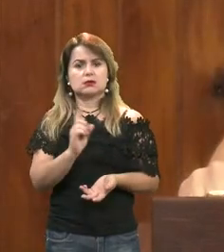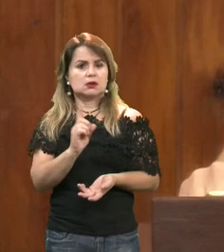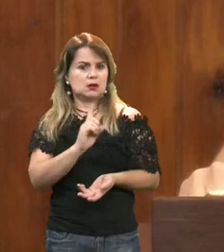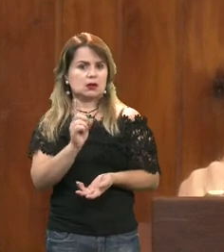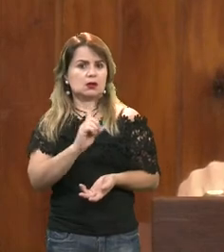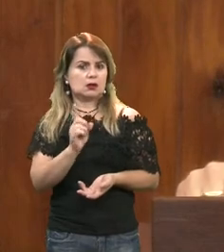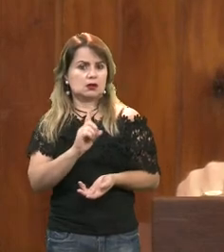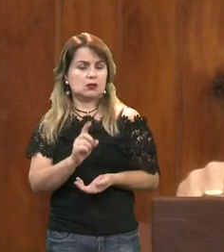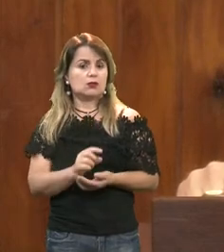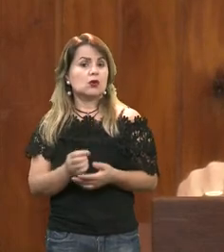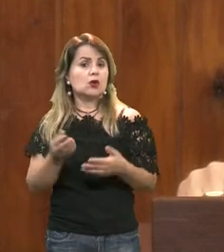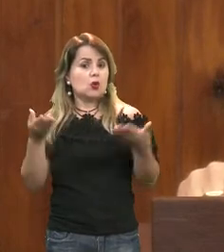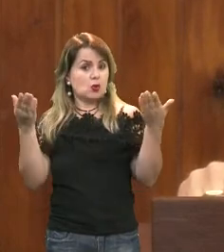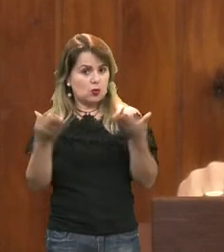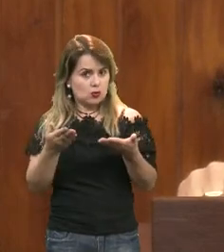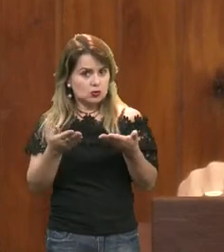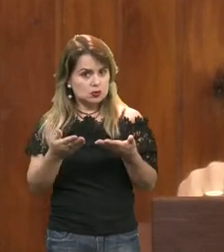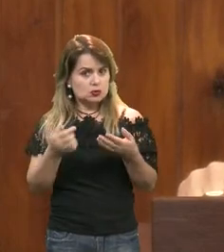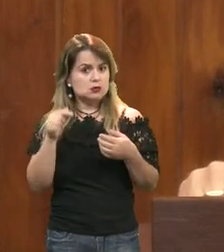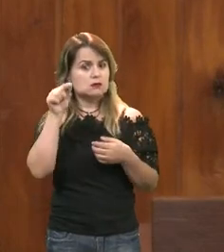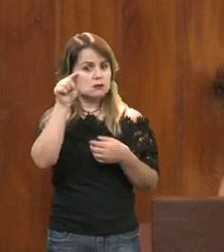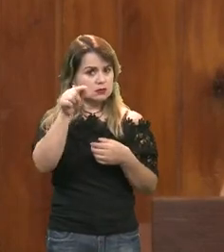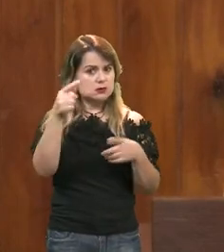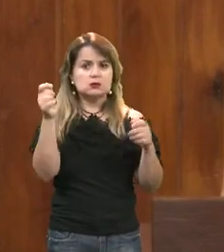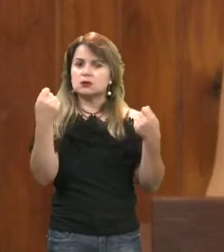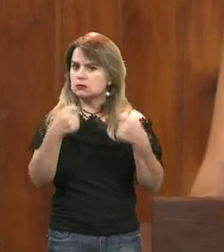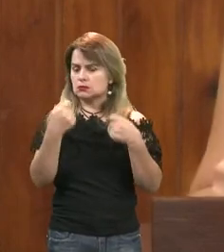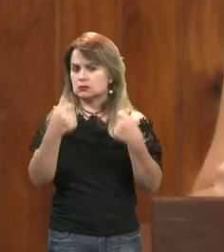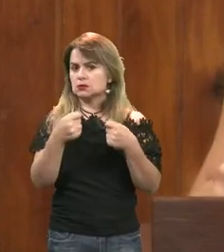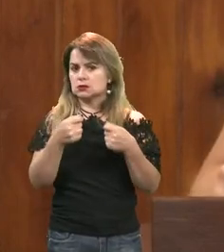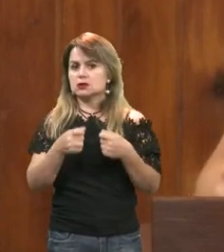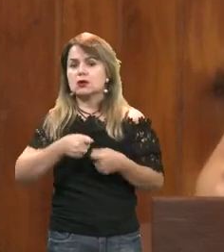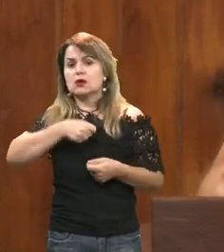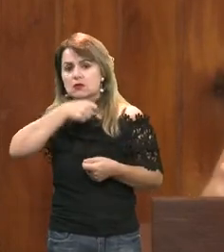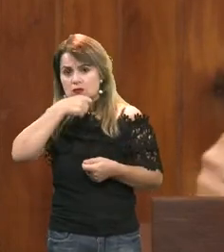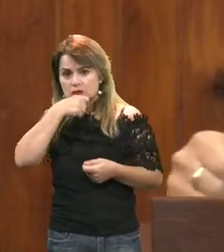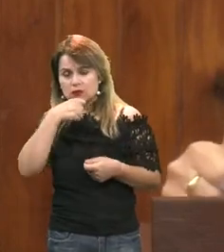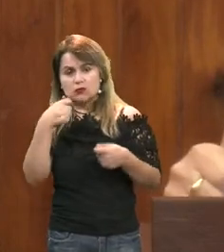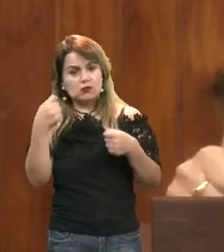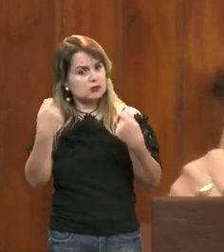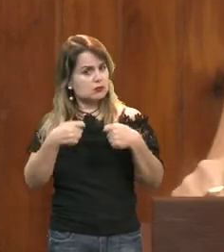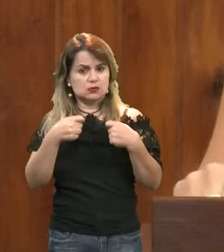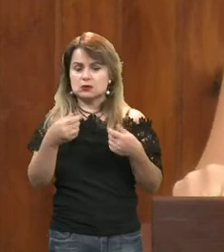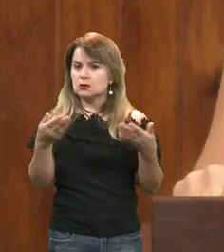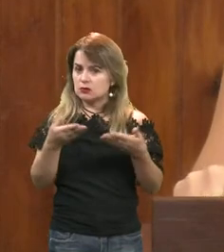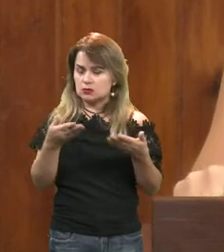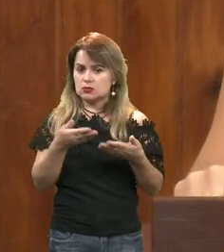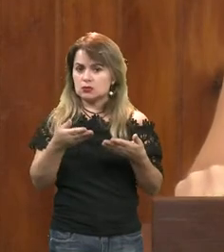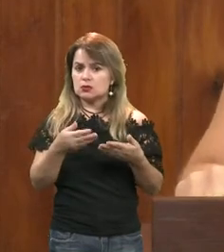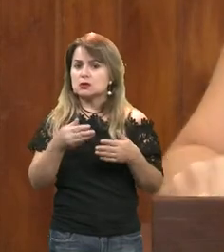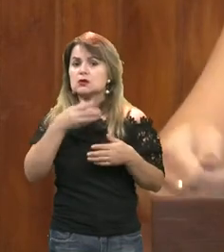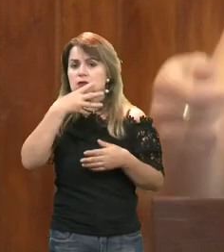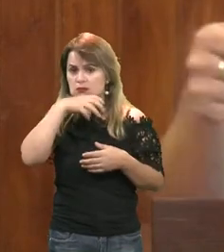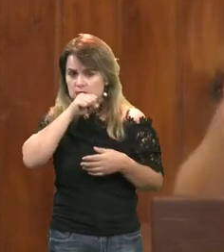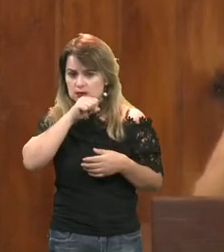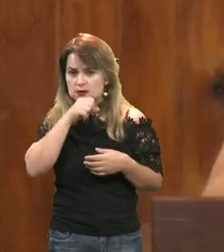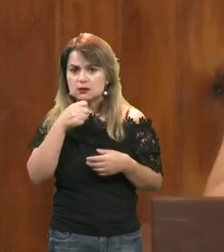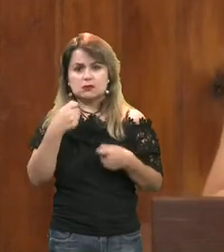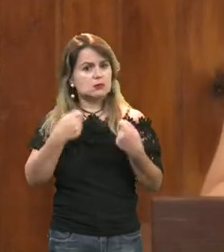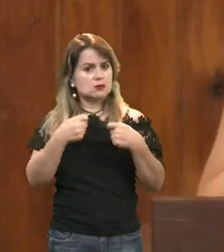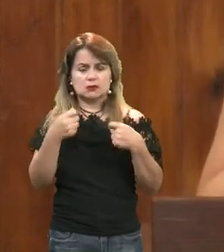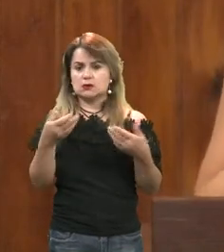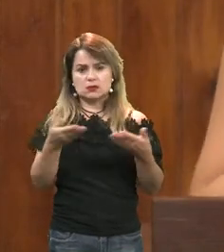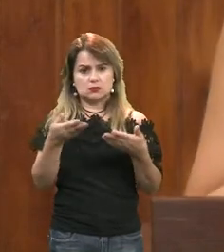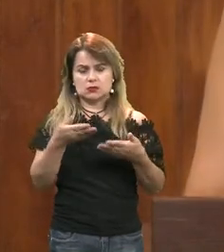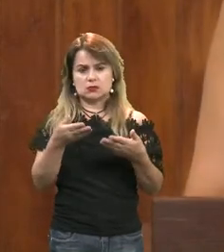Mas você não precisa hoje. Seu avô não precisa hoje, seu pai não precisa hoje. Nós vamos